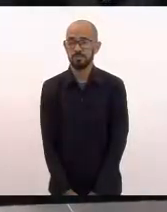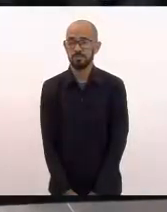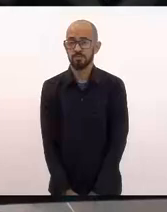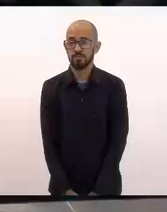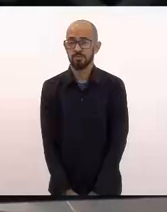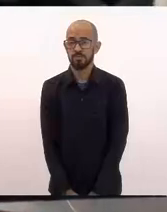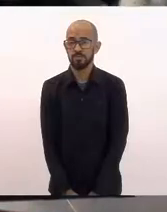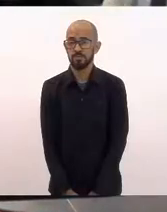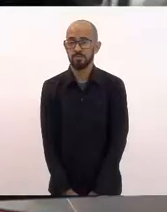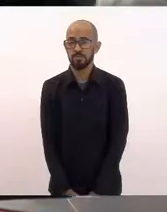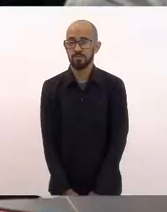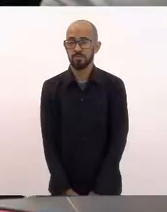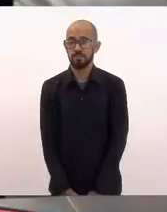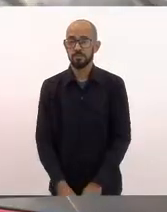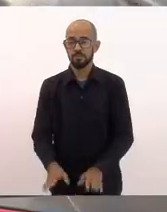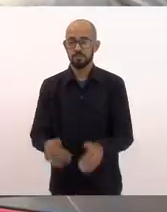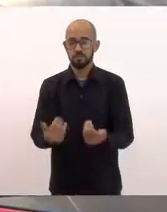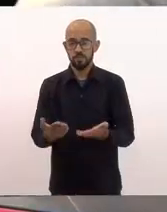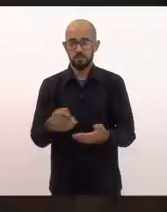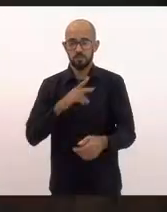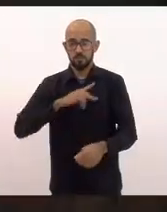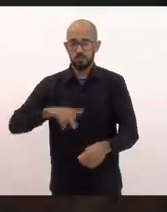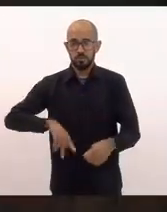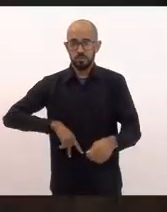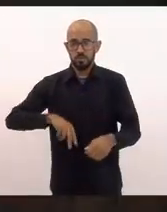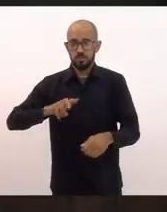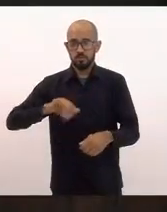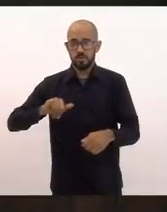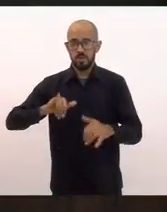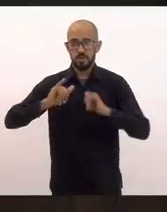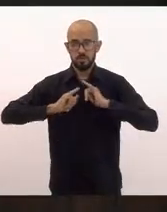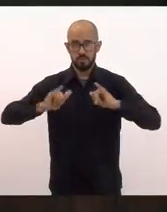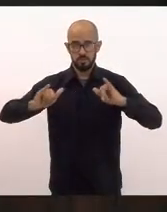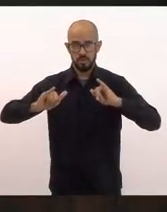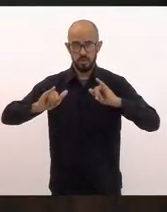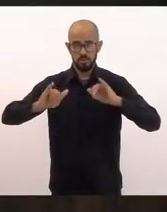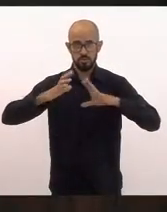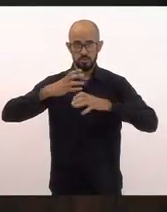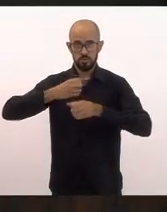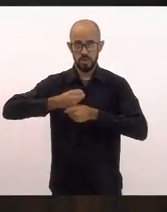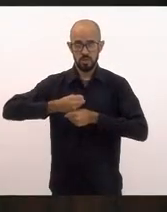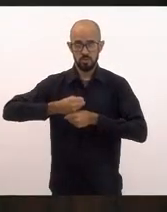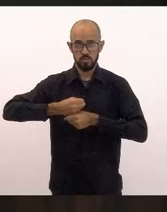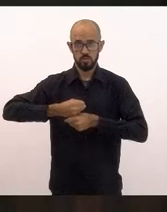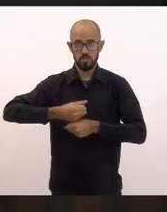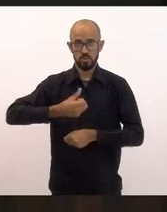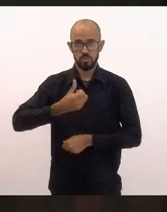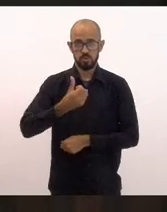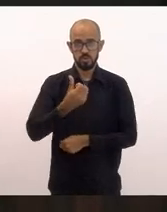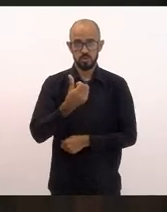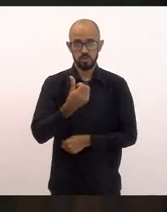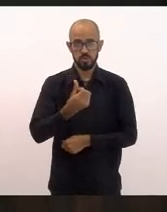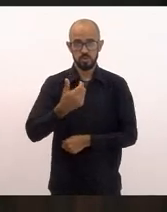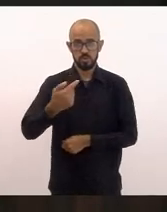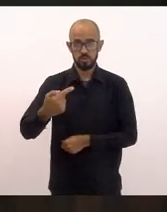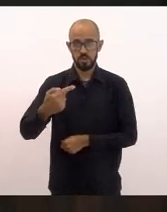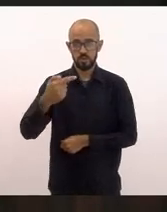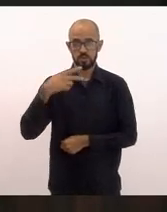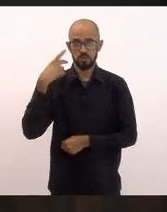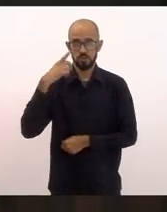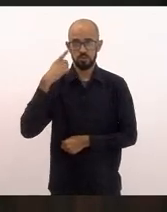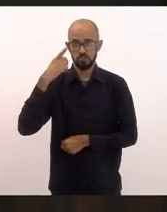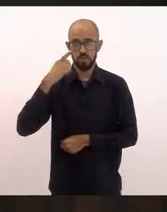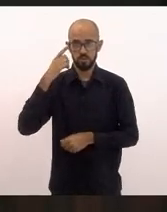Entrou. Então, a presidência irá proclamar o resultado. Votaram 67